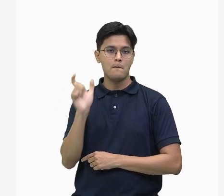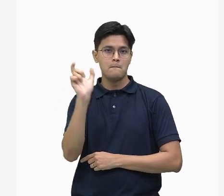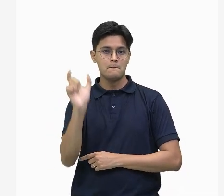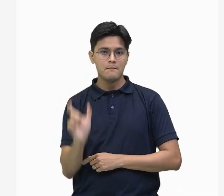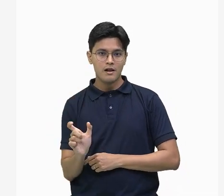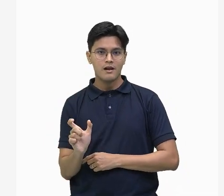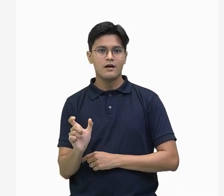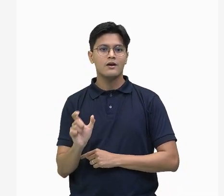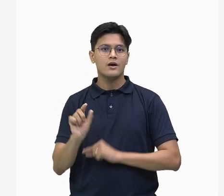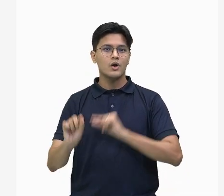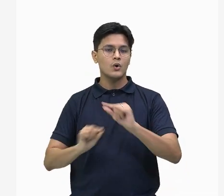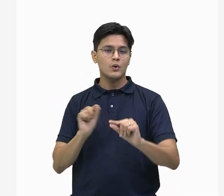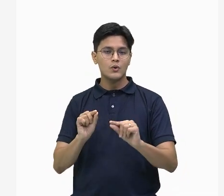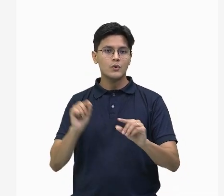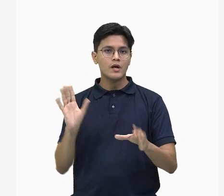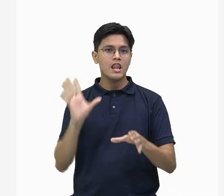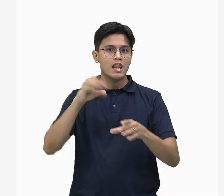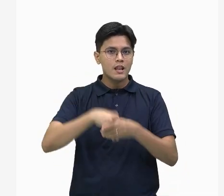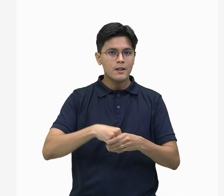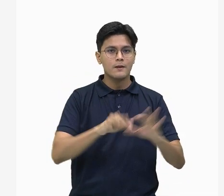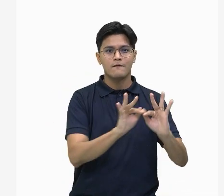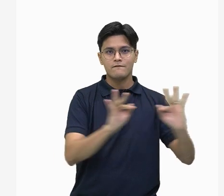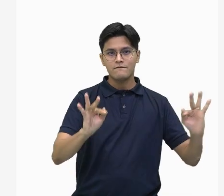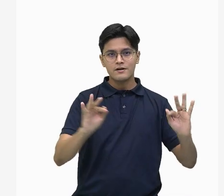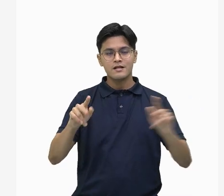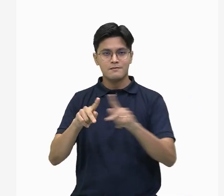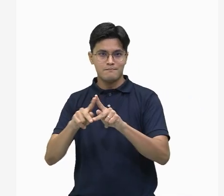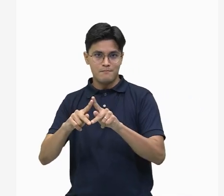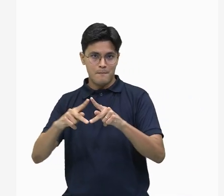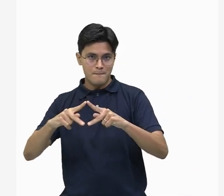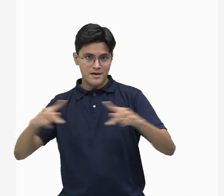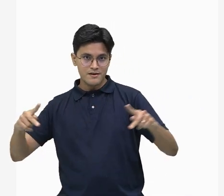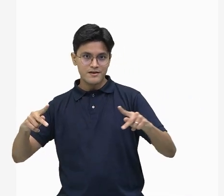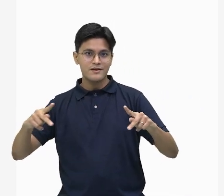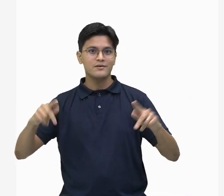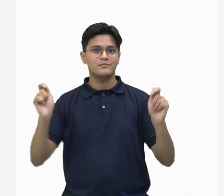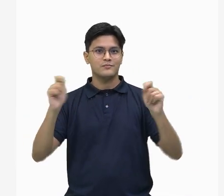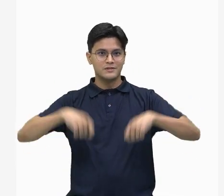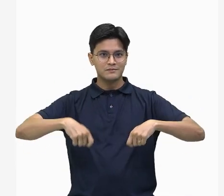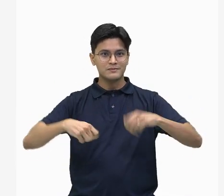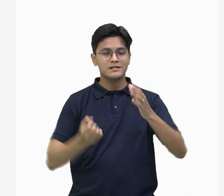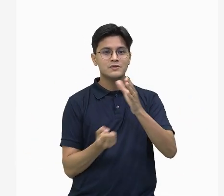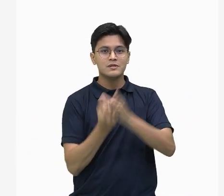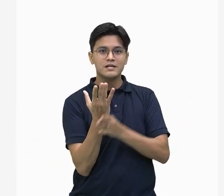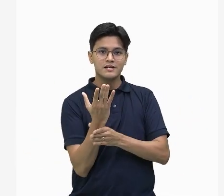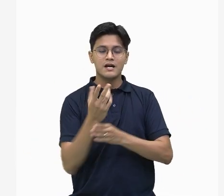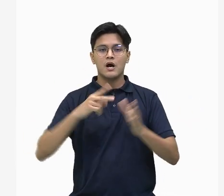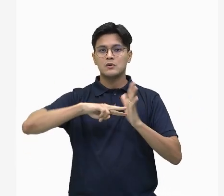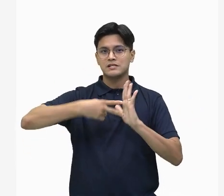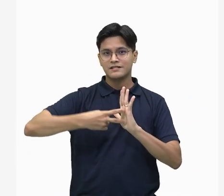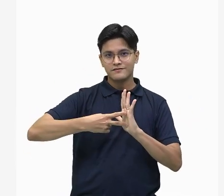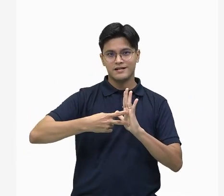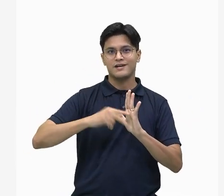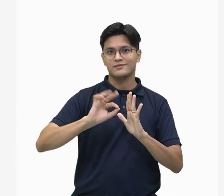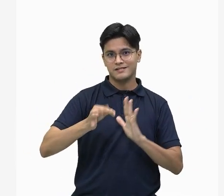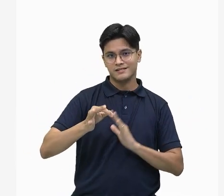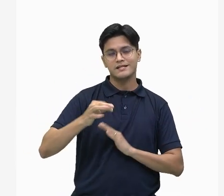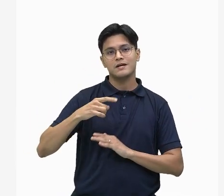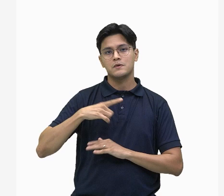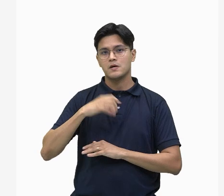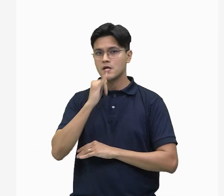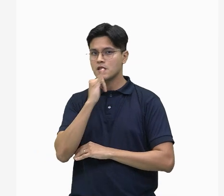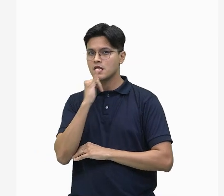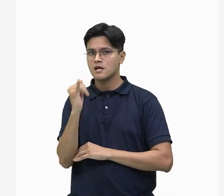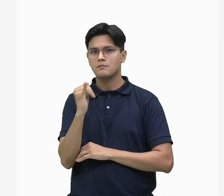de uma frase, de um período. Elas ajudam a criar relações de sentido, como adição, contraste, causa,